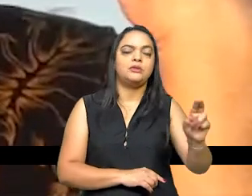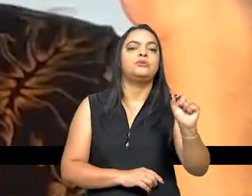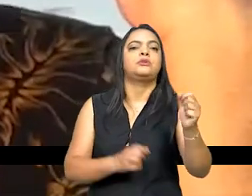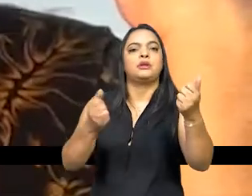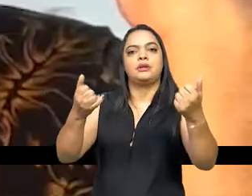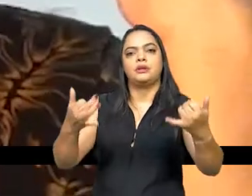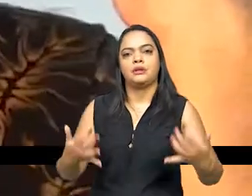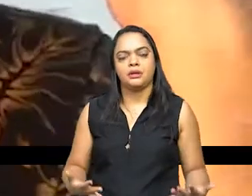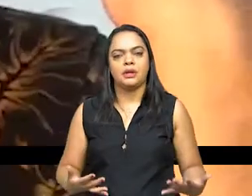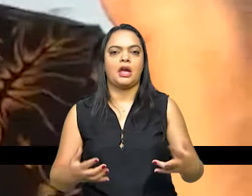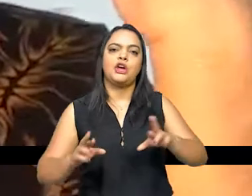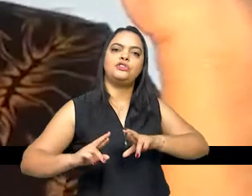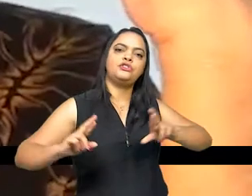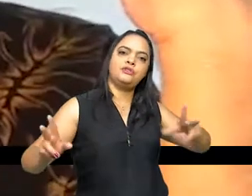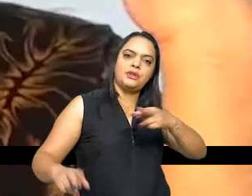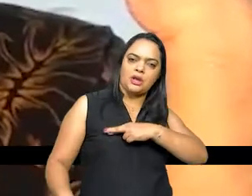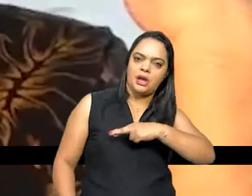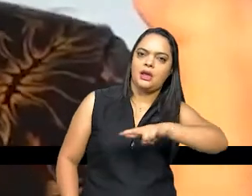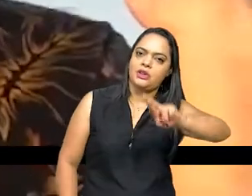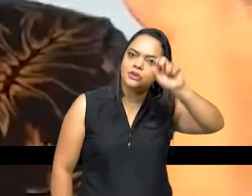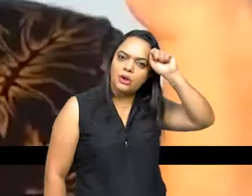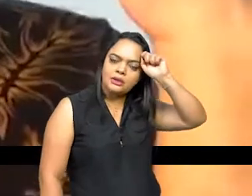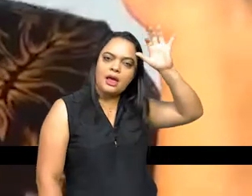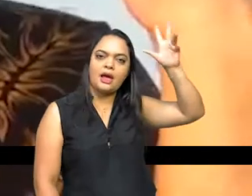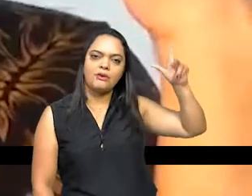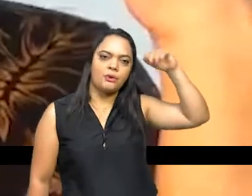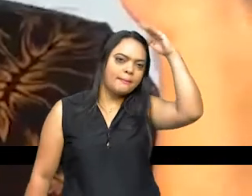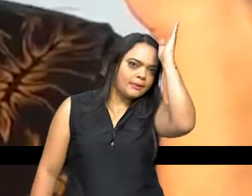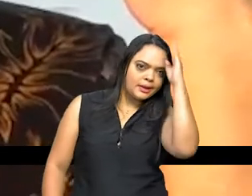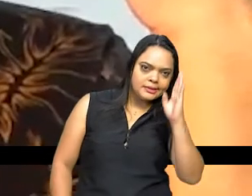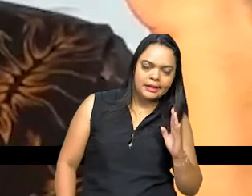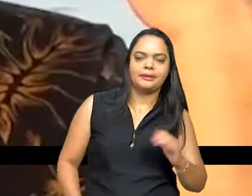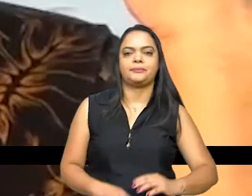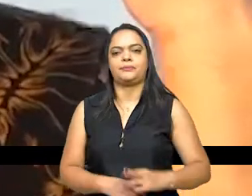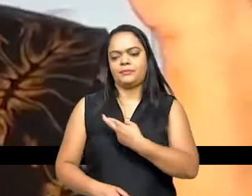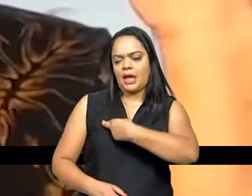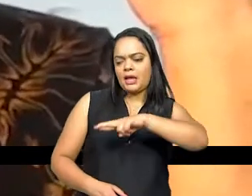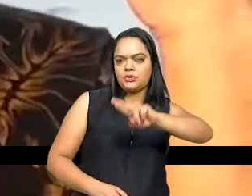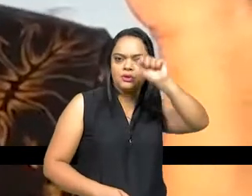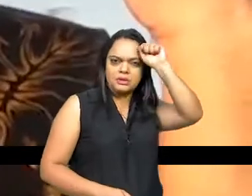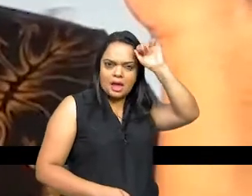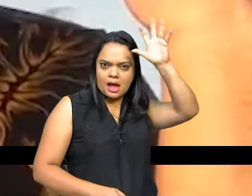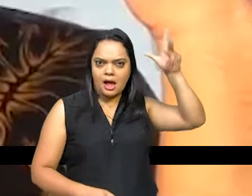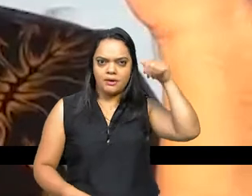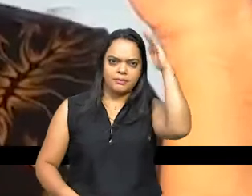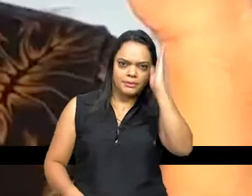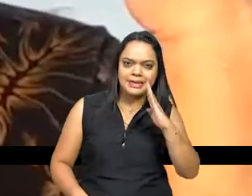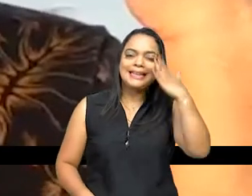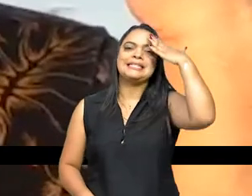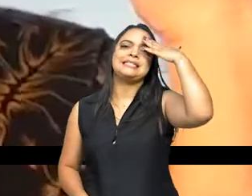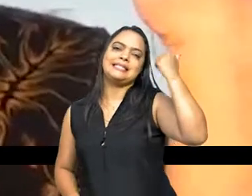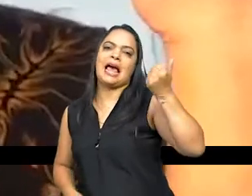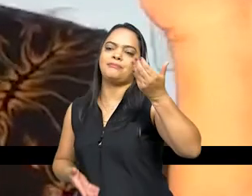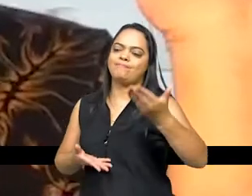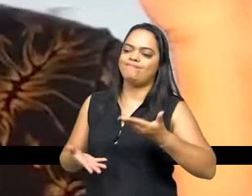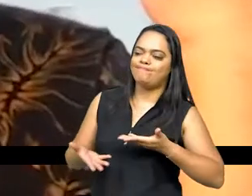das religiões afro-brasileiras em relação às outras. As religiões afro-brasileiras, elas sabem conviver com a diferença.